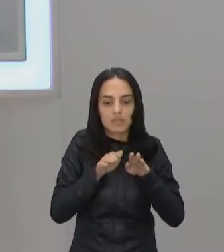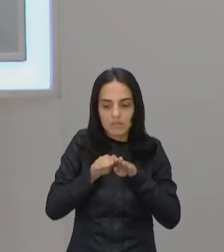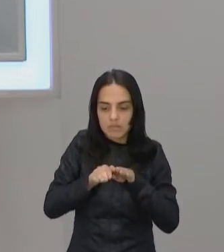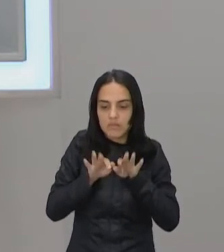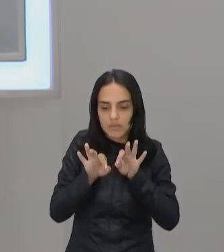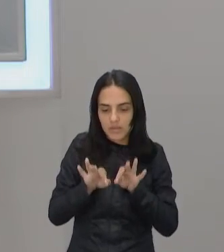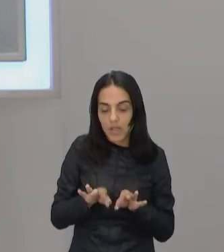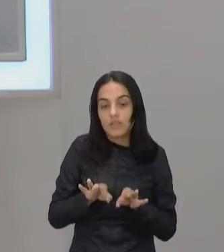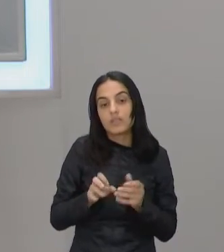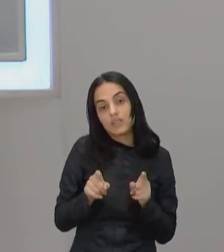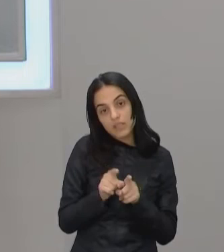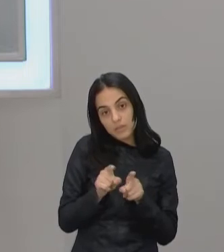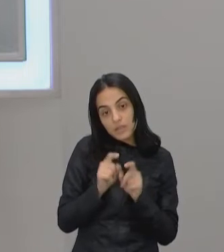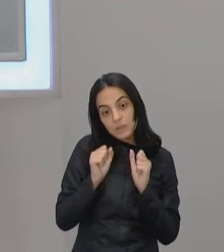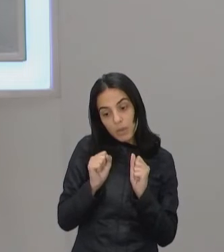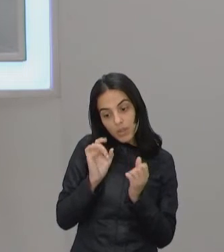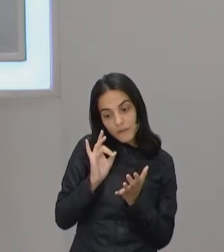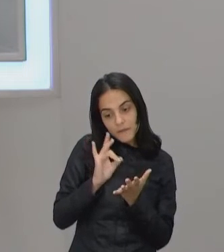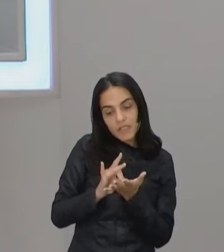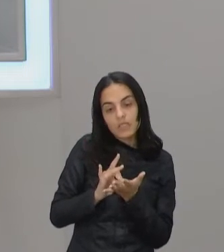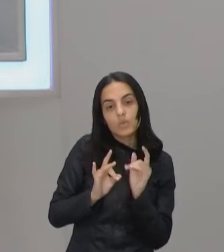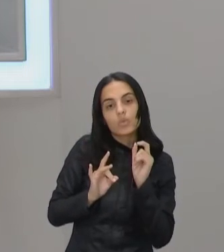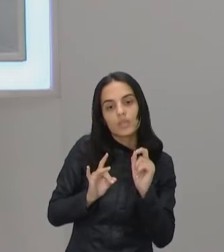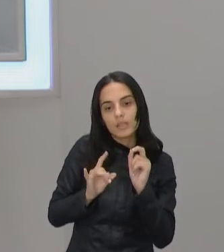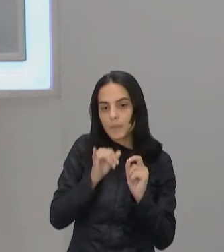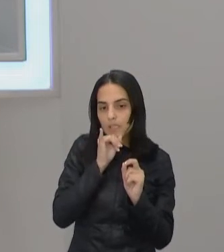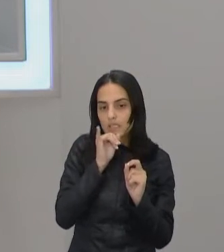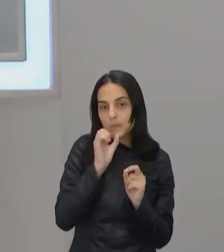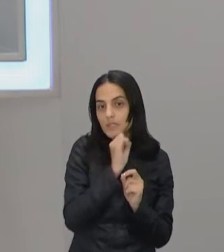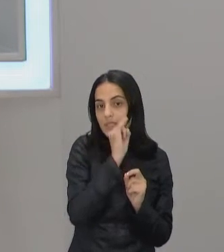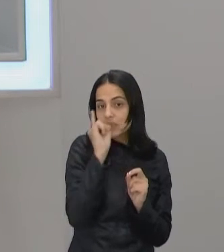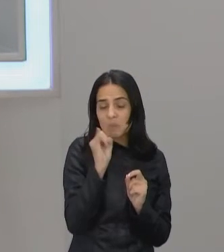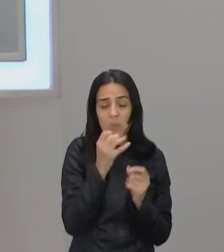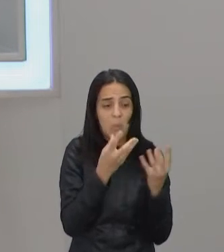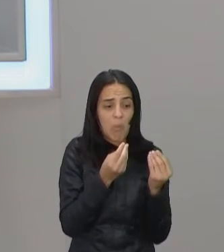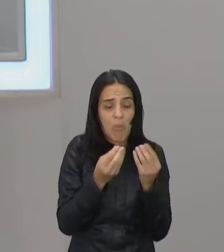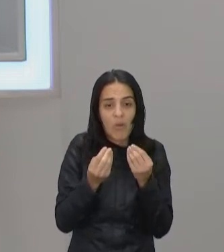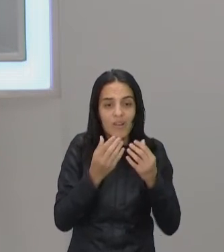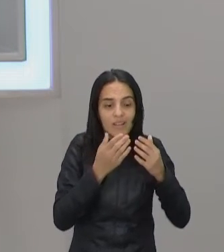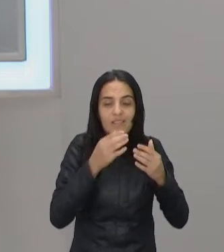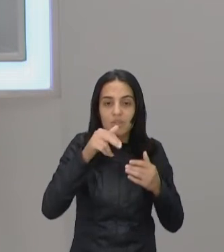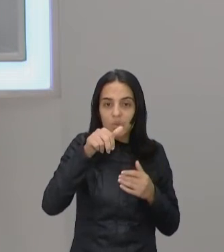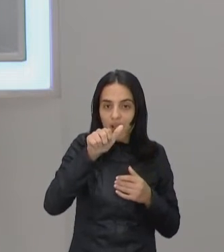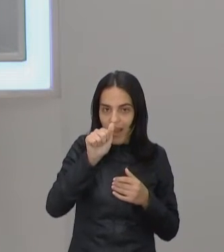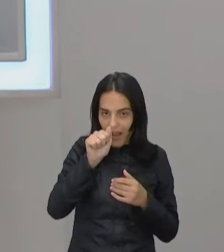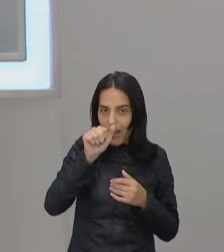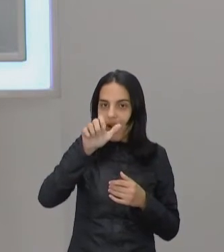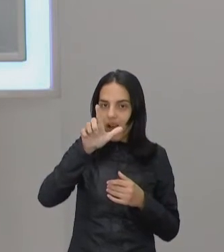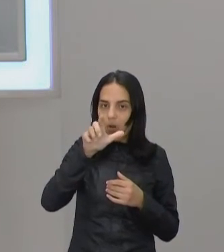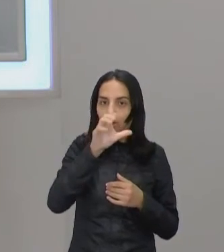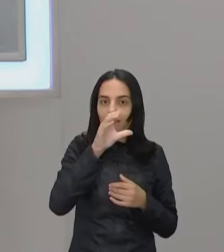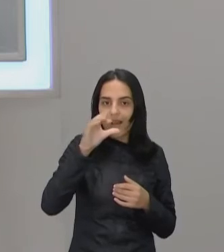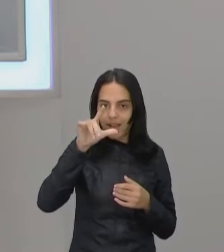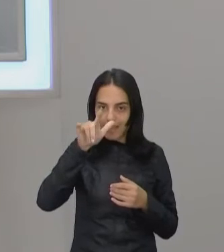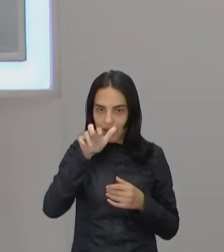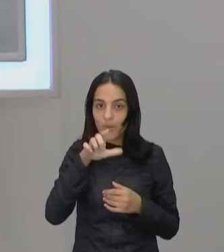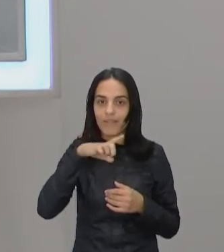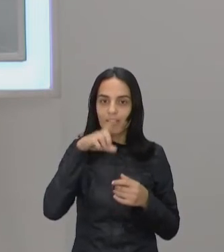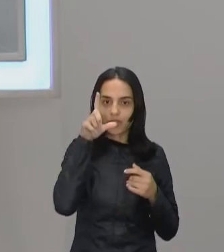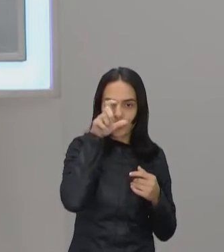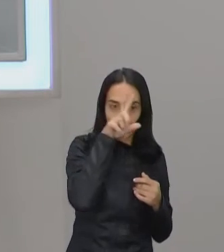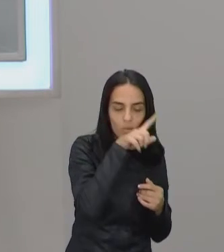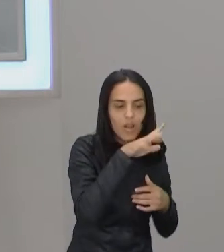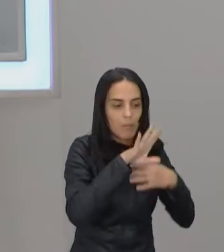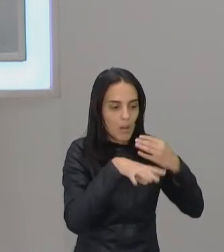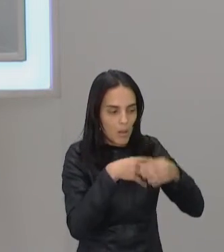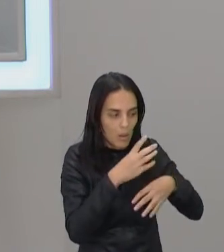E o contrário também pode ser verdadeiro. Se eu tiver um meio muito alcalino, as reações vão ter dificuldade, existem algumas reações que não